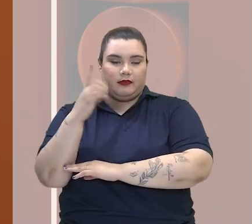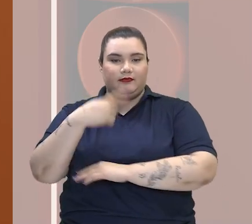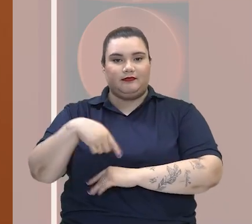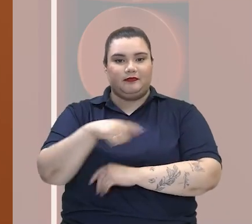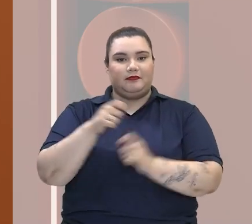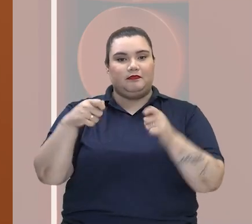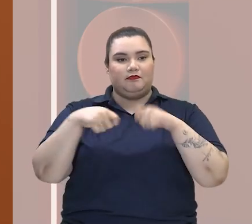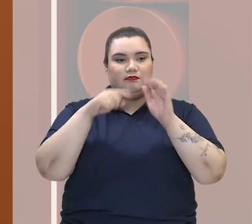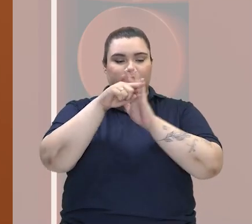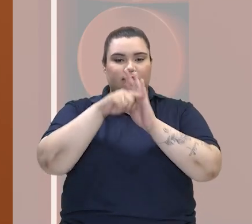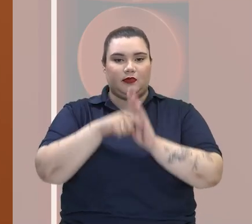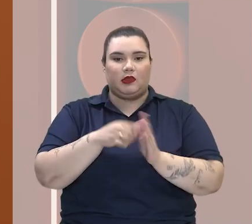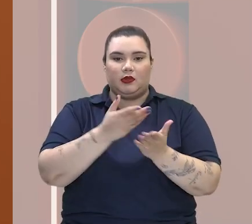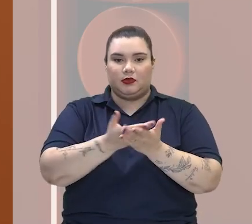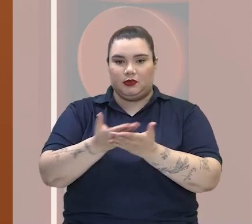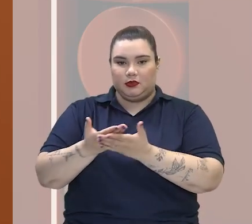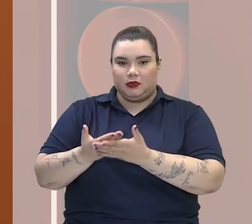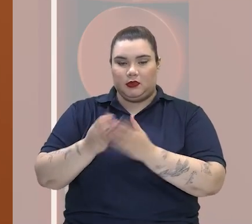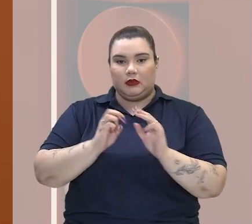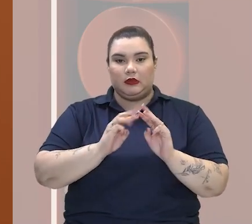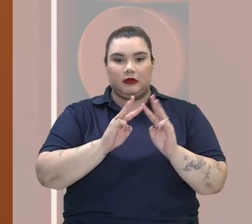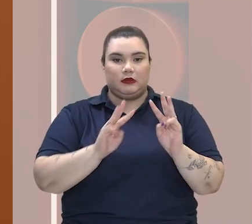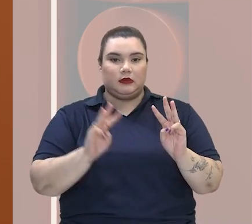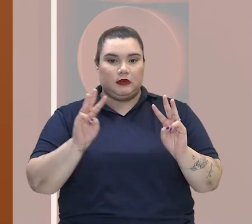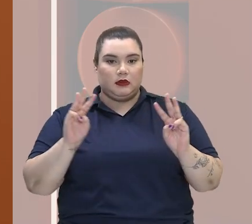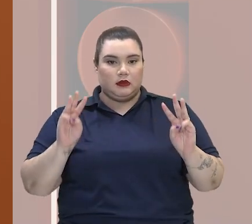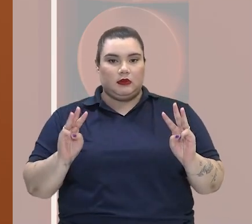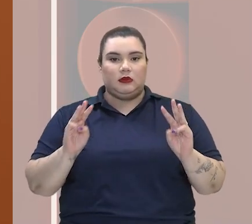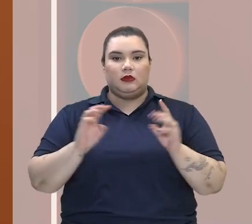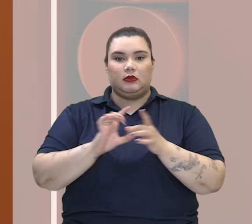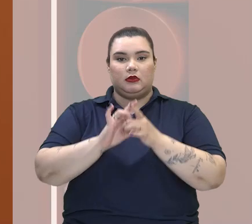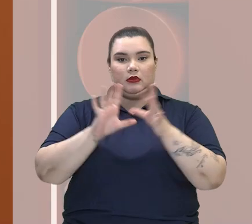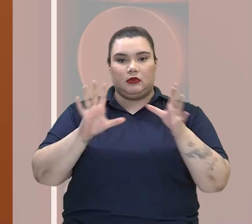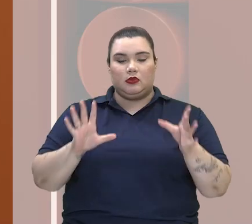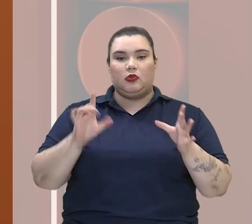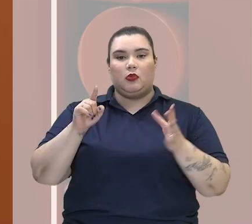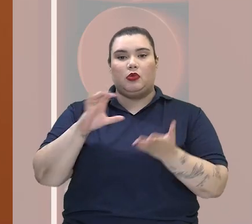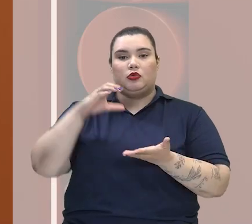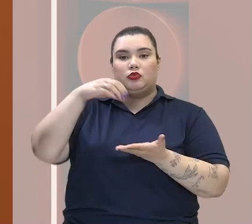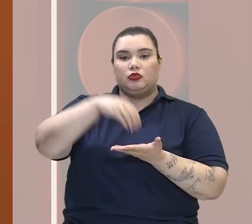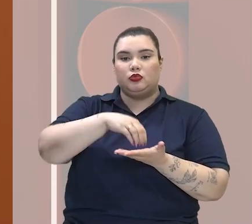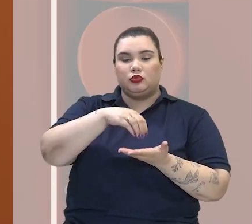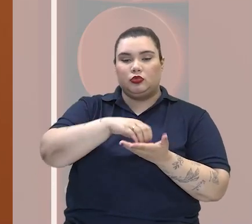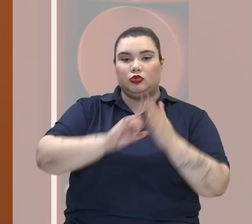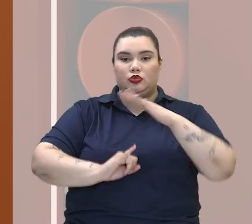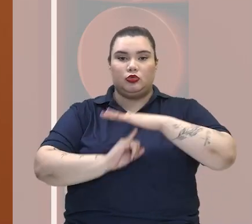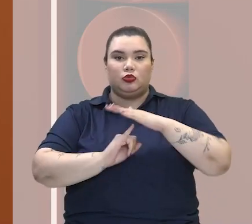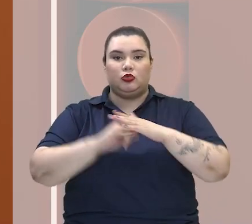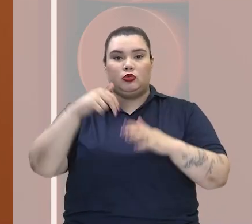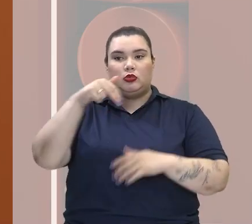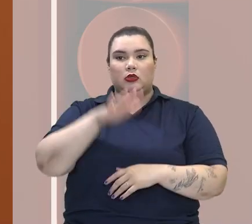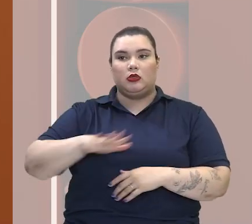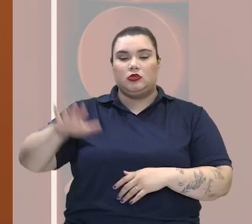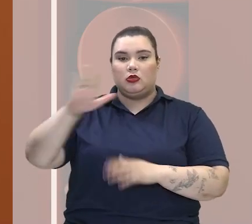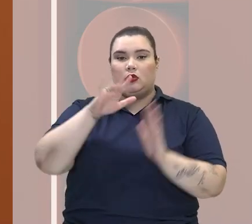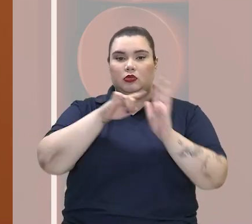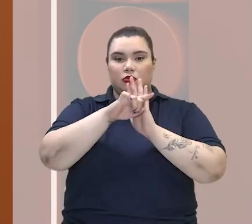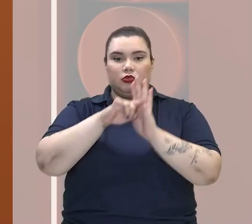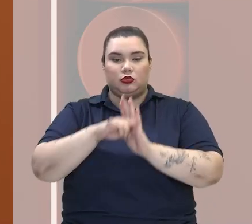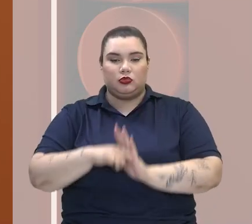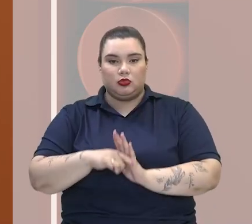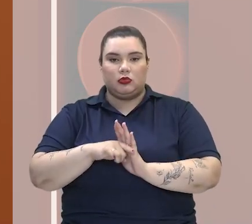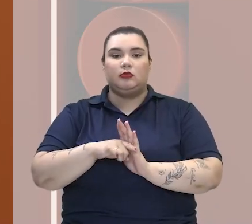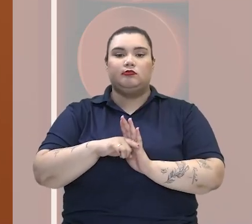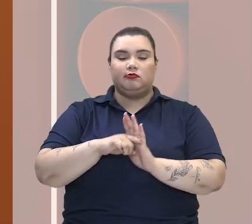buscando esses sites. São sites através do INPE, né, o Instituto Nacional de Pesquisas Espaciais, que é o Instituto Brasileiro. E aí vocês